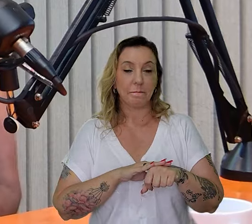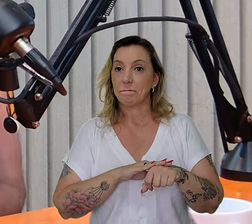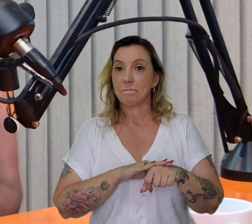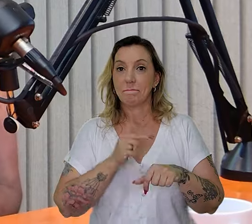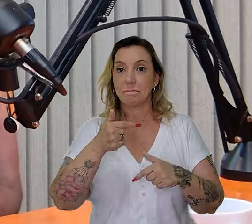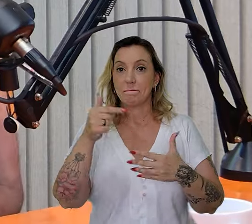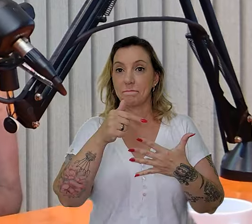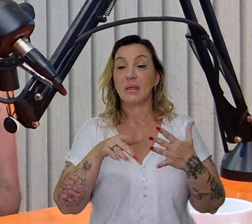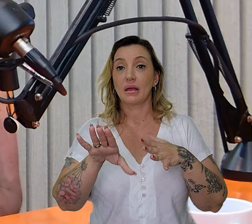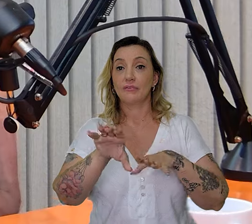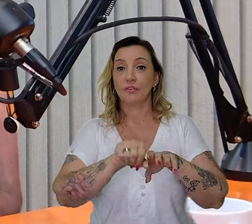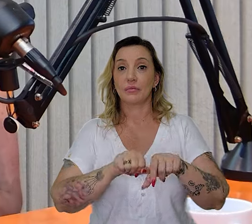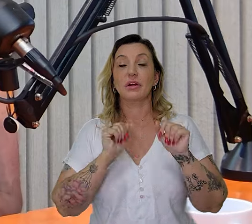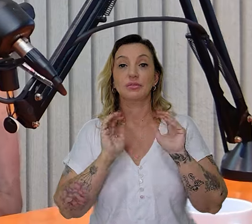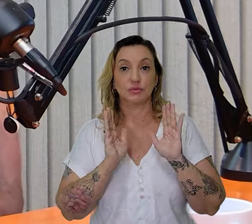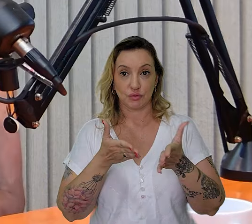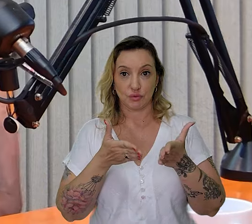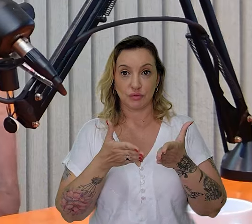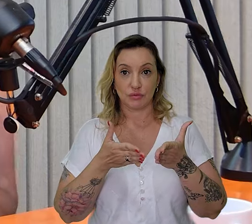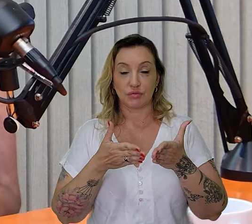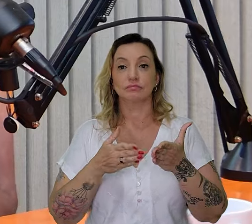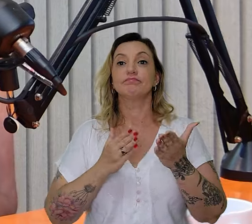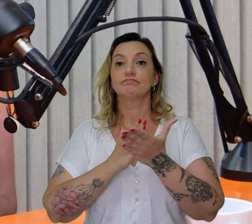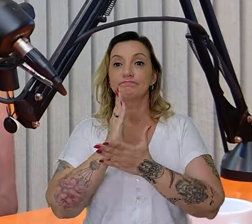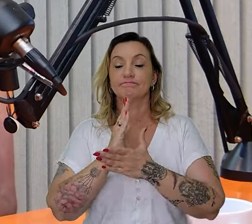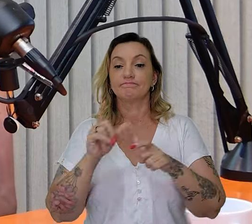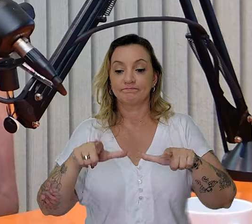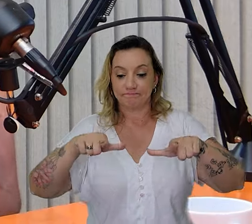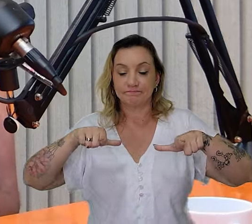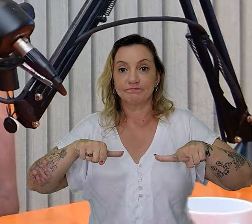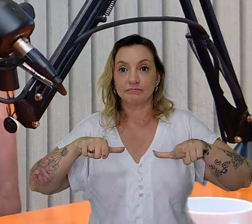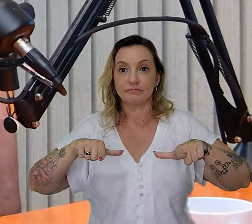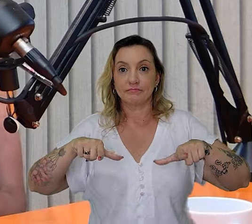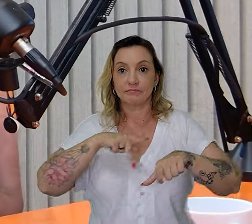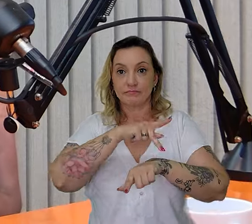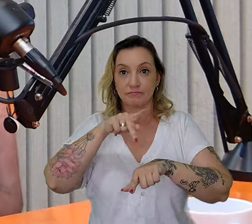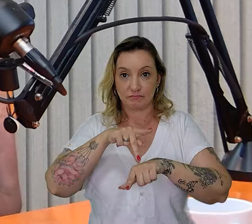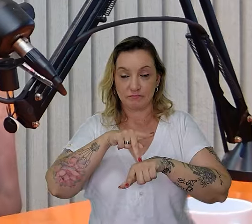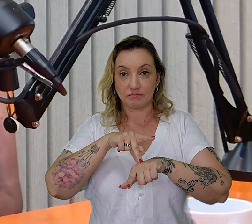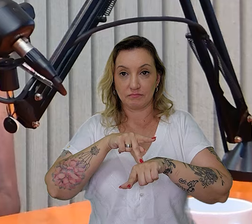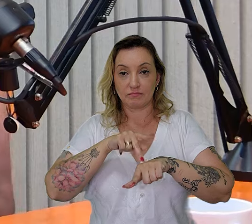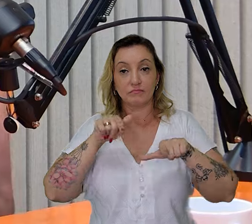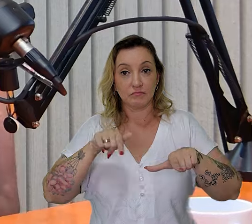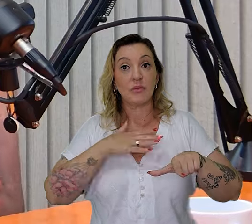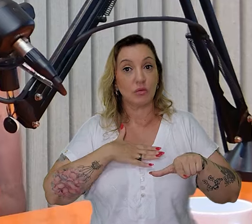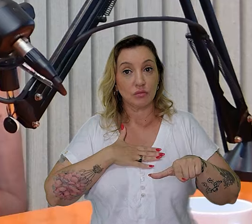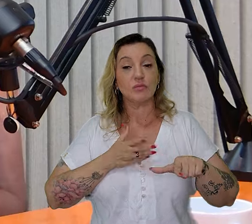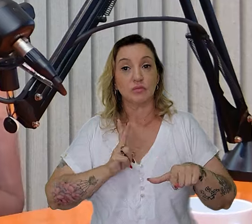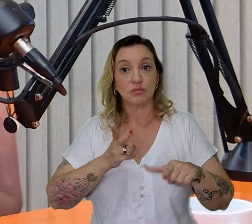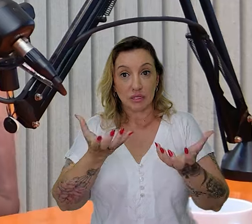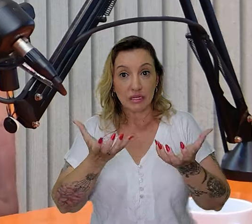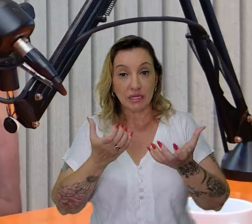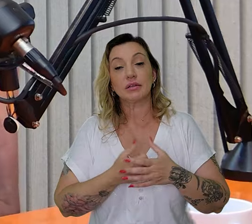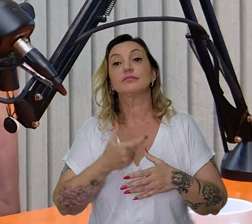é já tem uma validade de diploma internacional no certificate gostou quer continuar você consegue continuar e fazer o